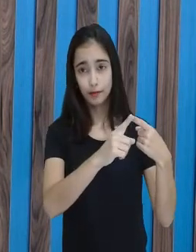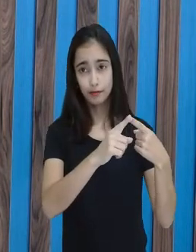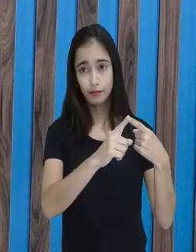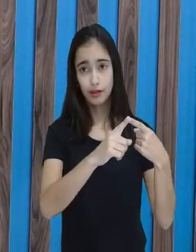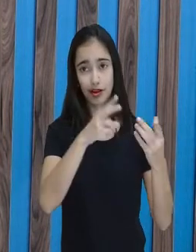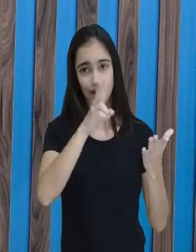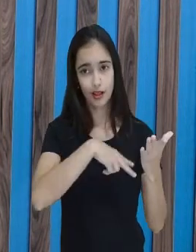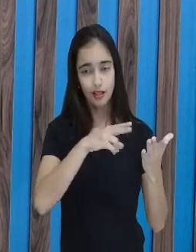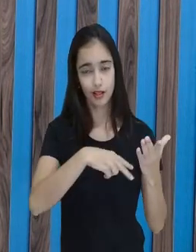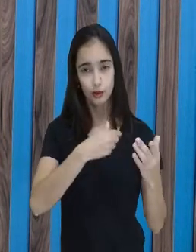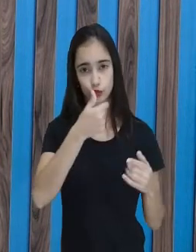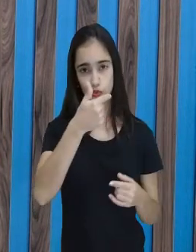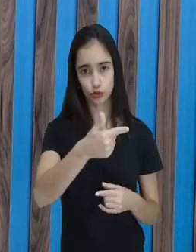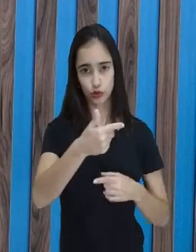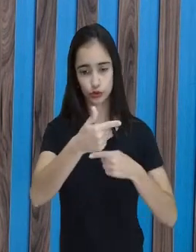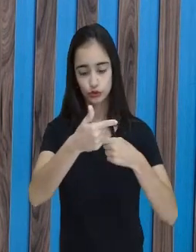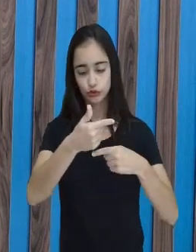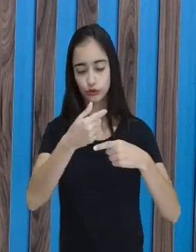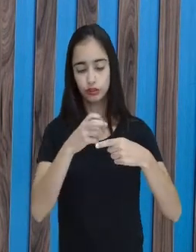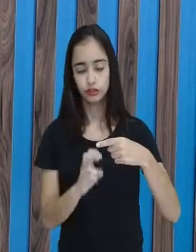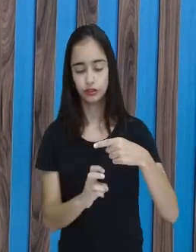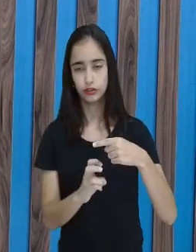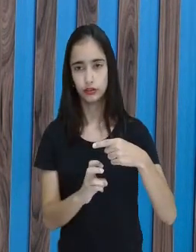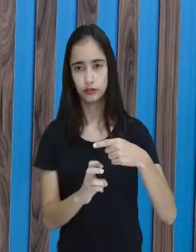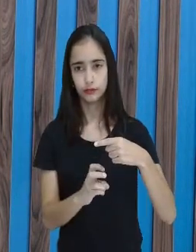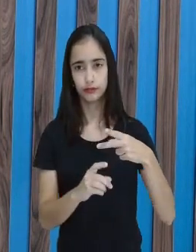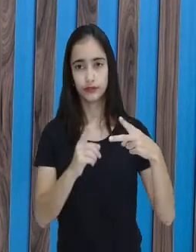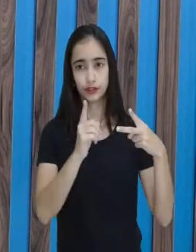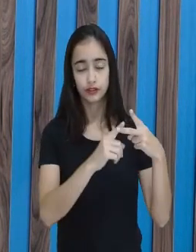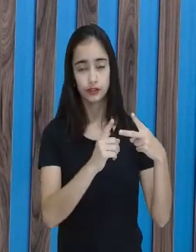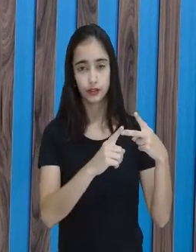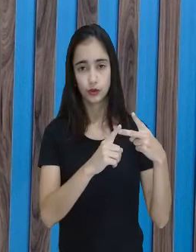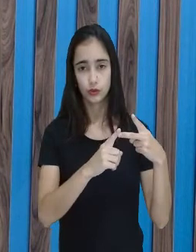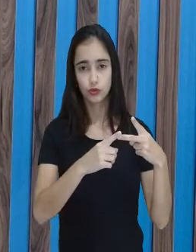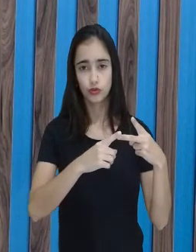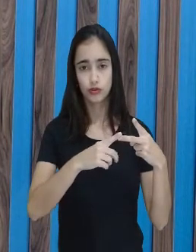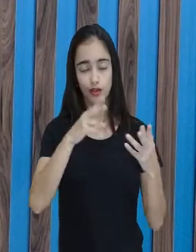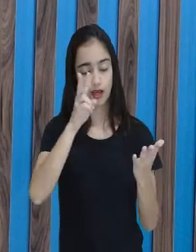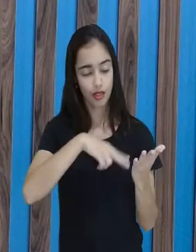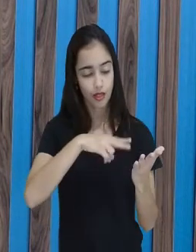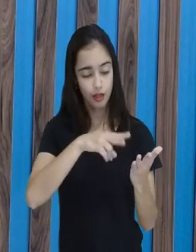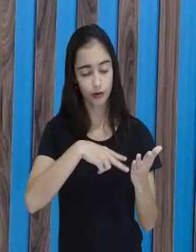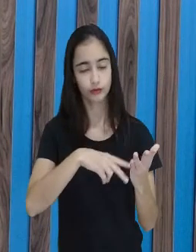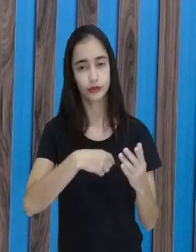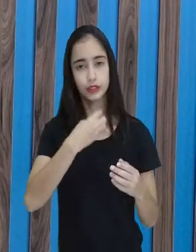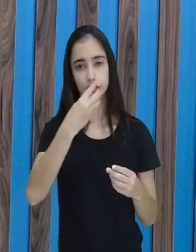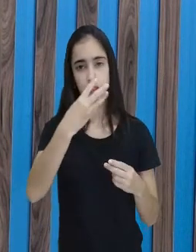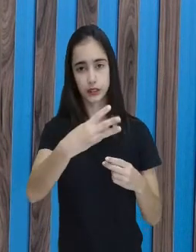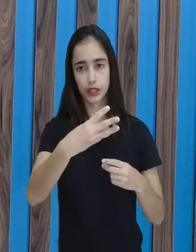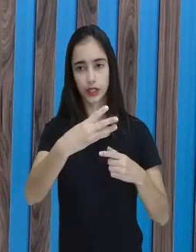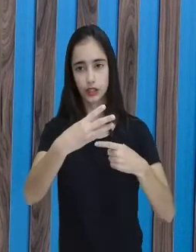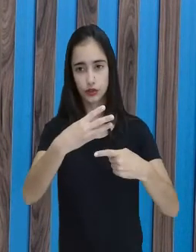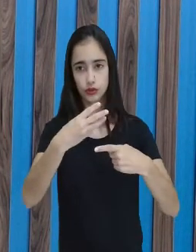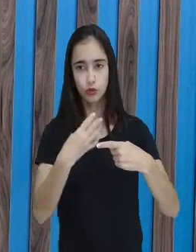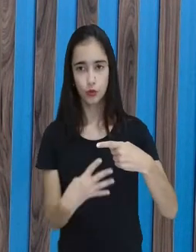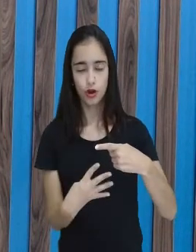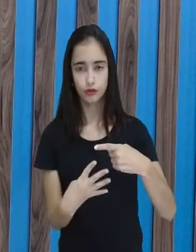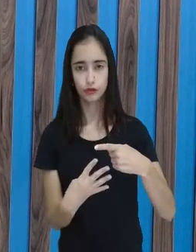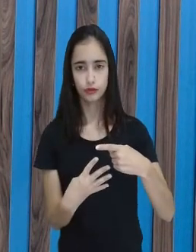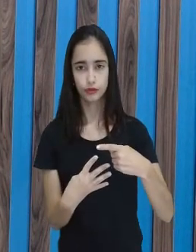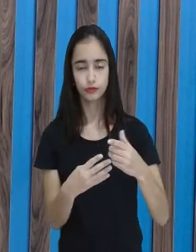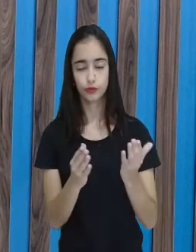2/5 do livro. Messia leu 3/4 do livro.